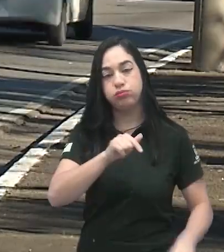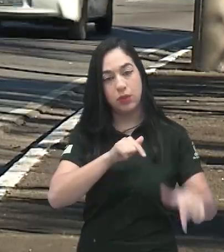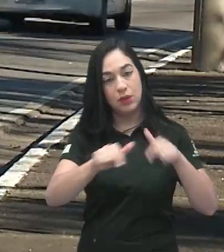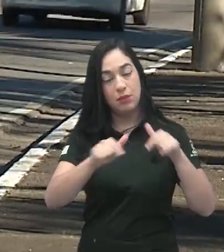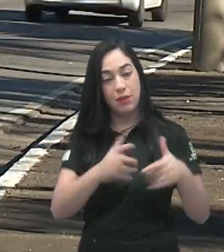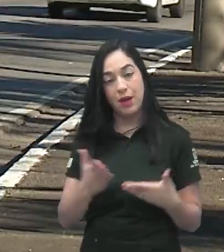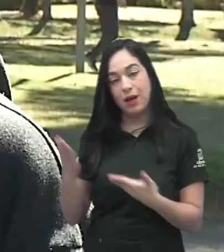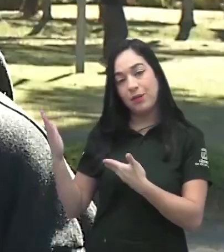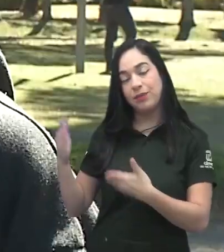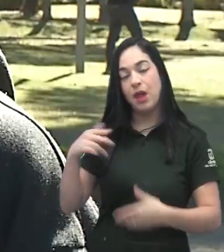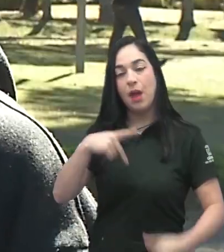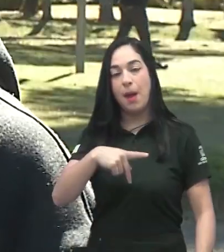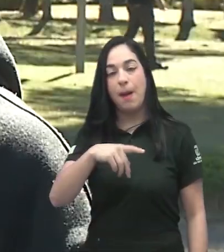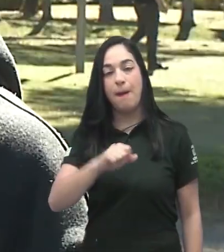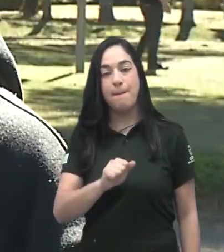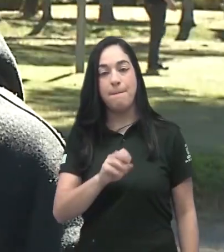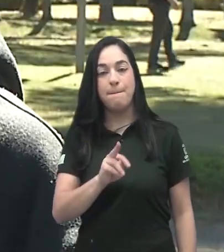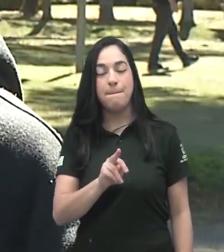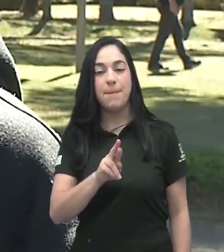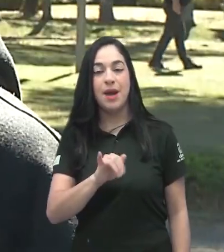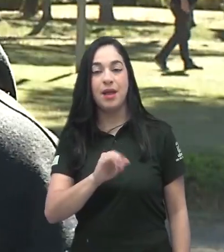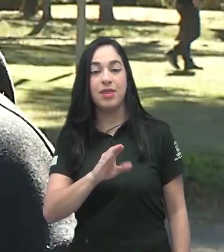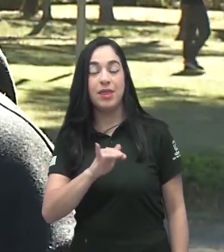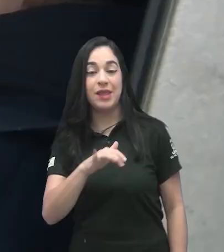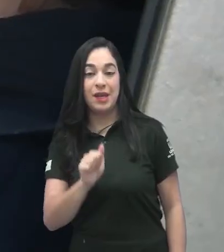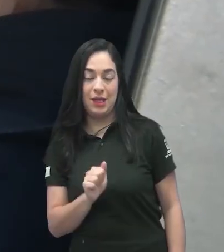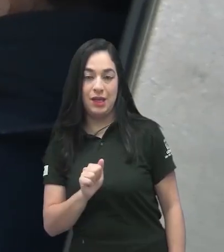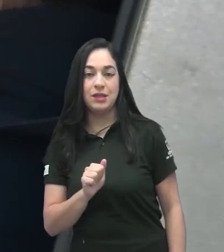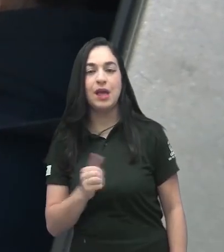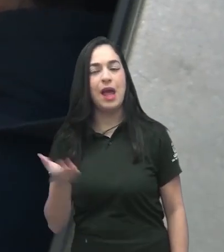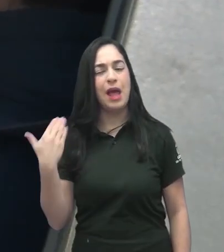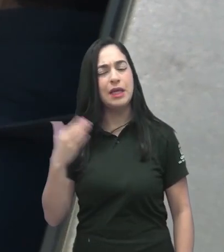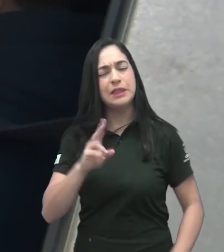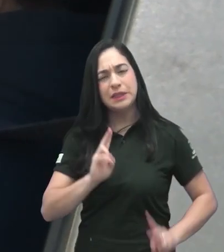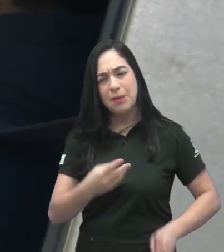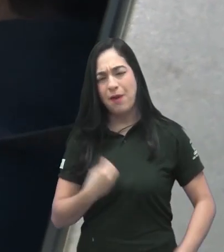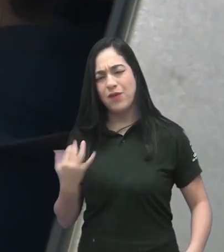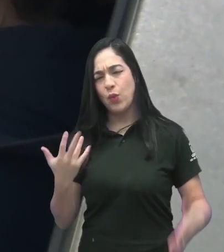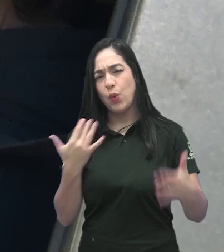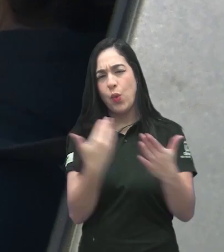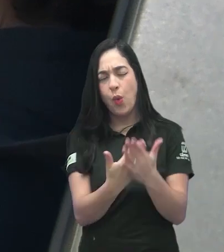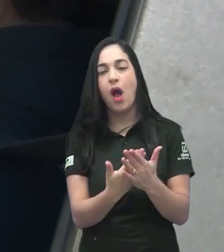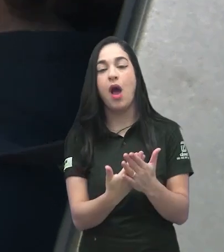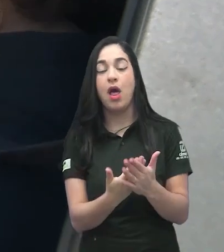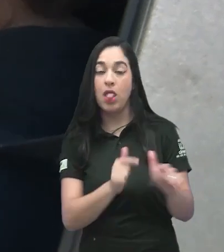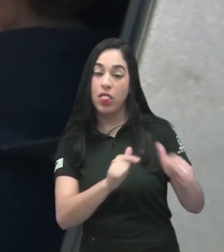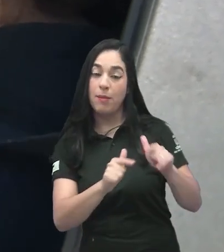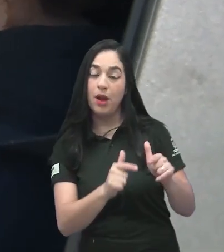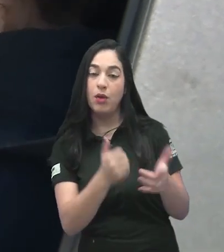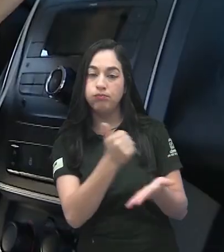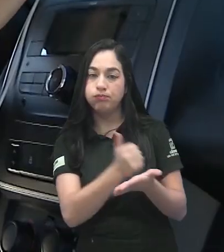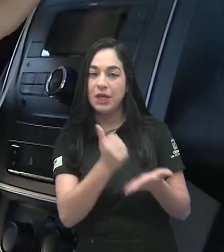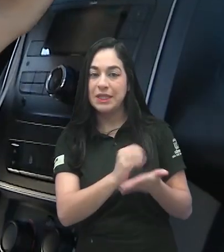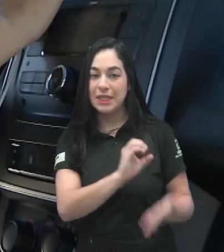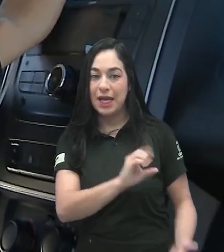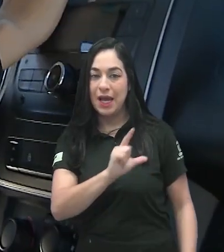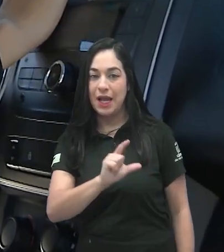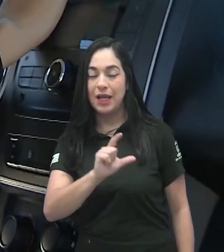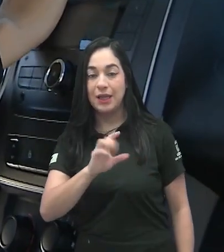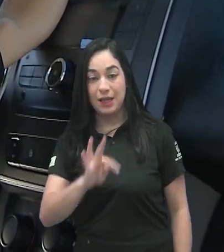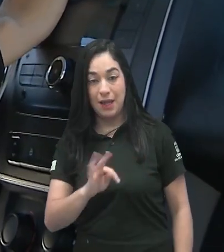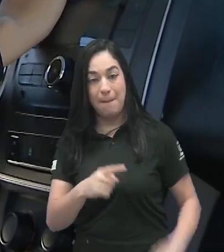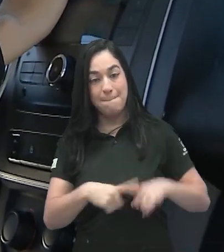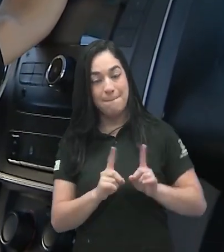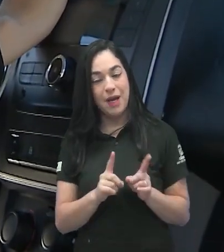vários brasileiros. A Patrícia é motorista de aplicativo, trabalhou no regime CLT a vida toda, mas quando saiu do último